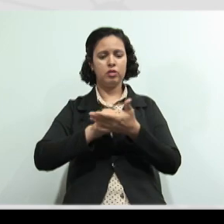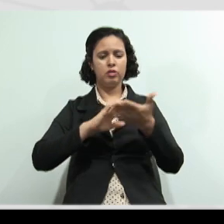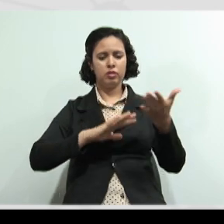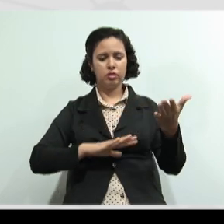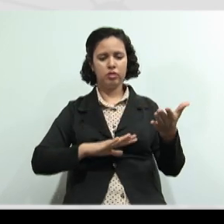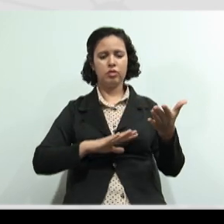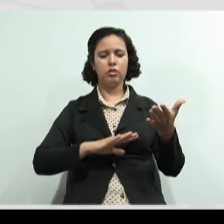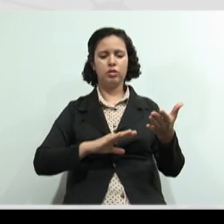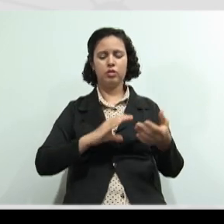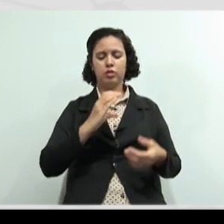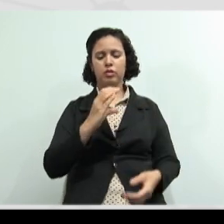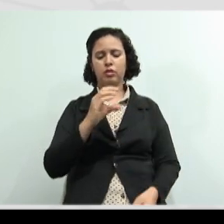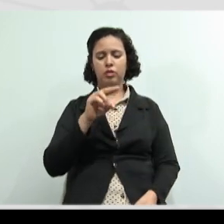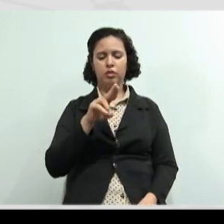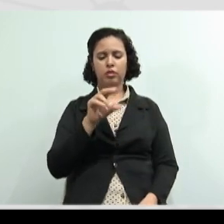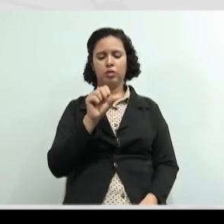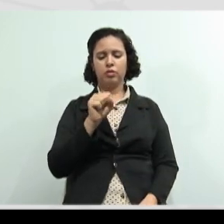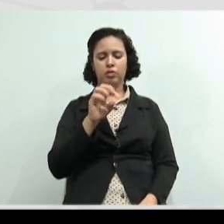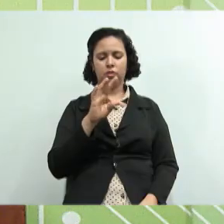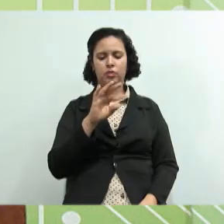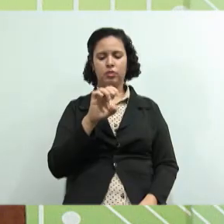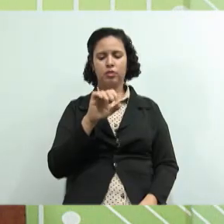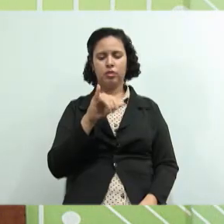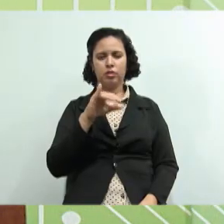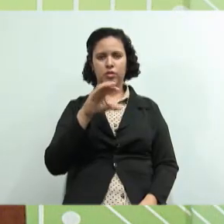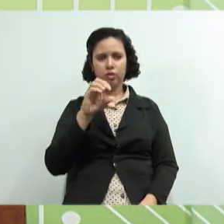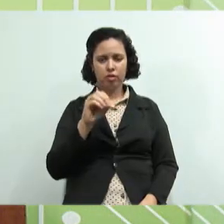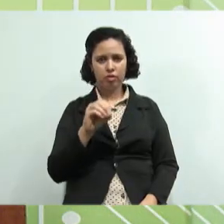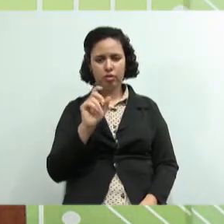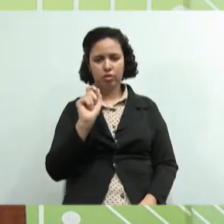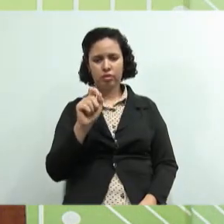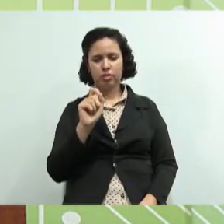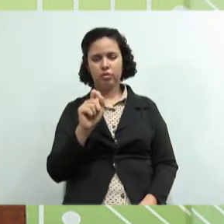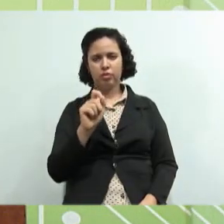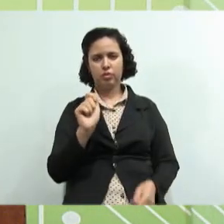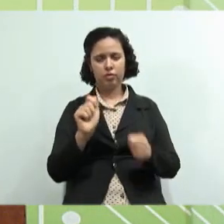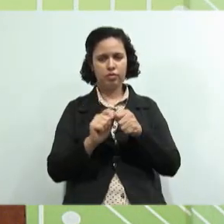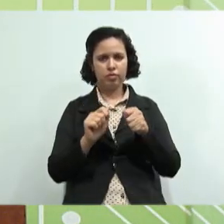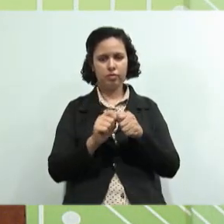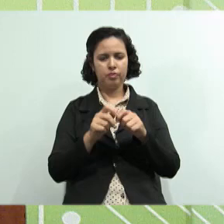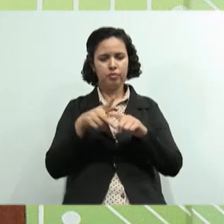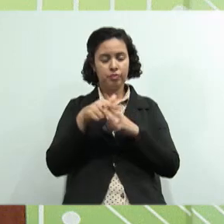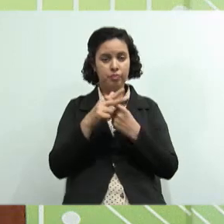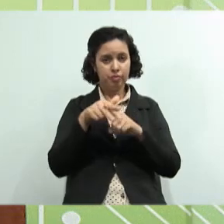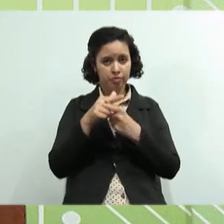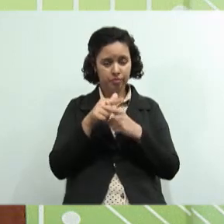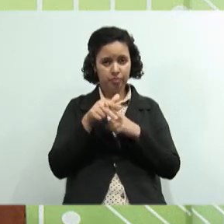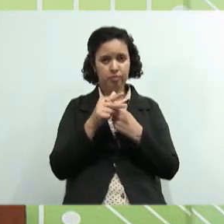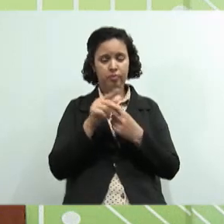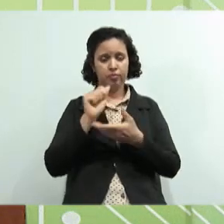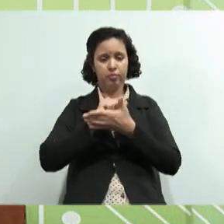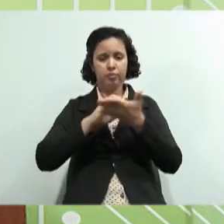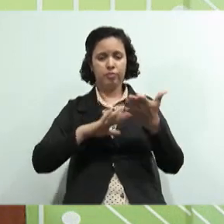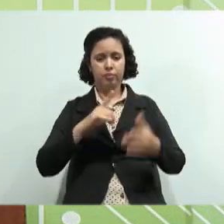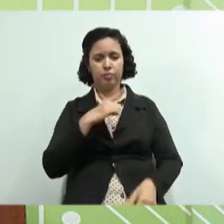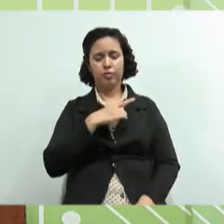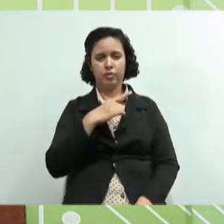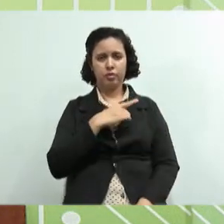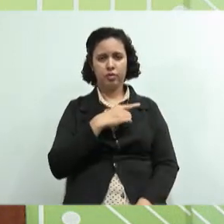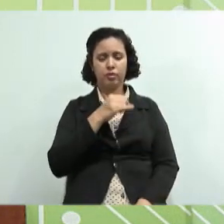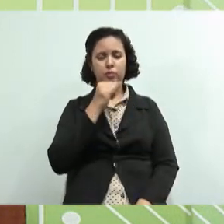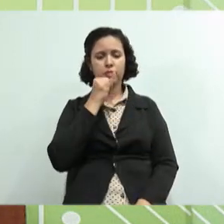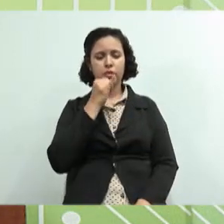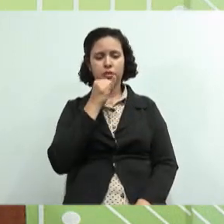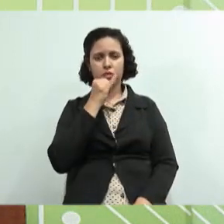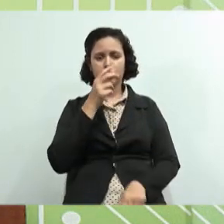de investimento. Sim, a gente considera custeio aquilo que vai fazer a manutenção da atividade que a gente já tem. Por exemplo, ali no nosso